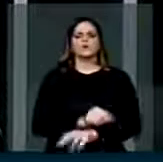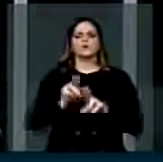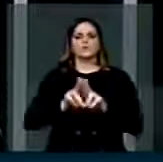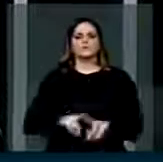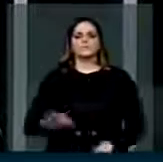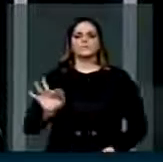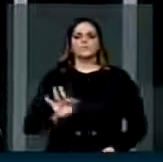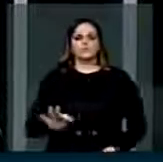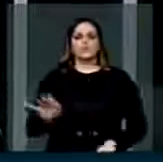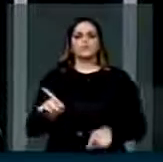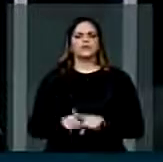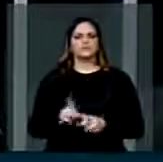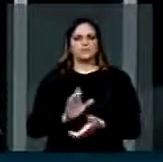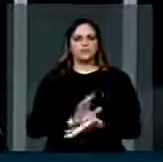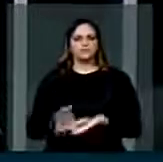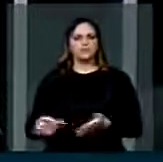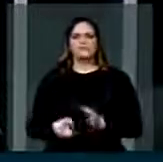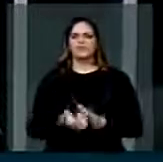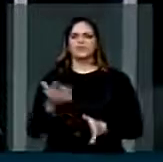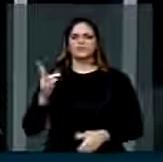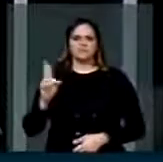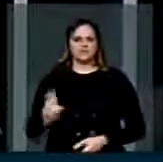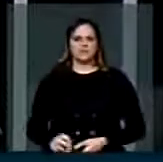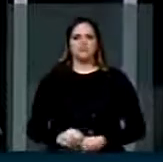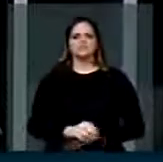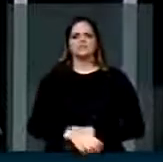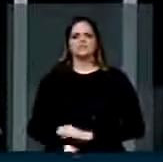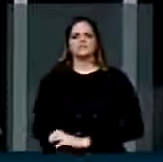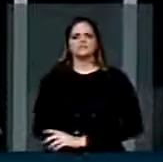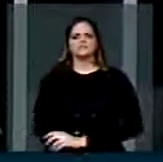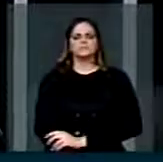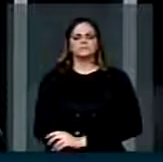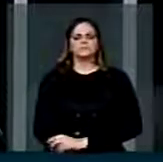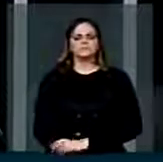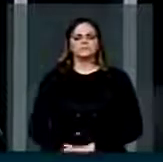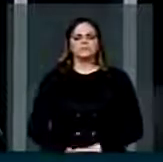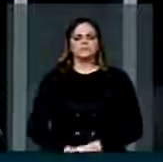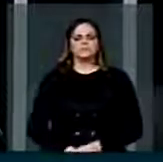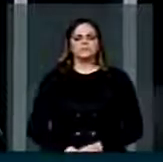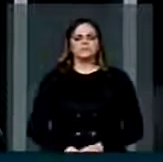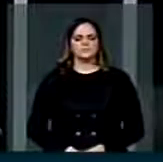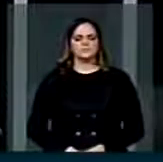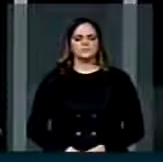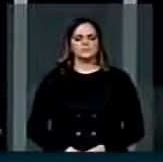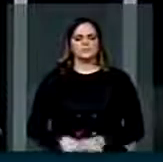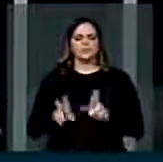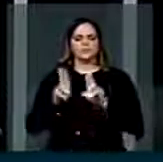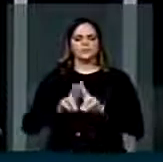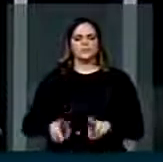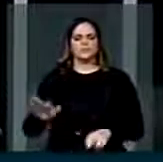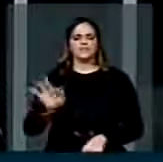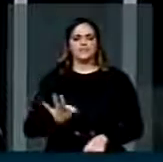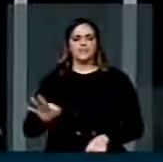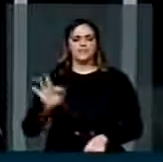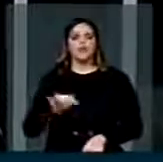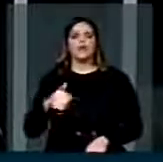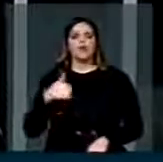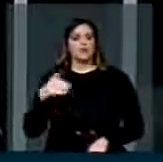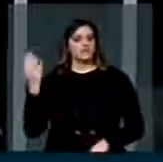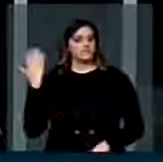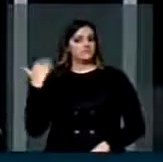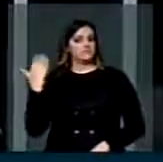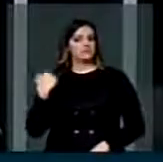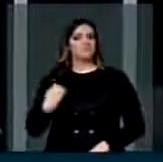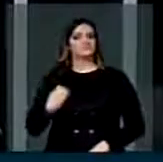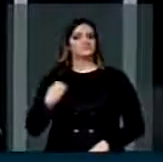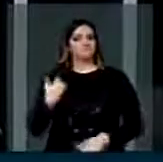do Maranhão, por vários anos. A Universidade Federal do Maranhão foi a universidade que eu tive a honra